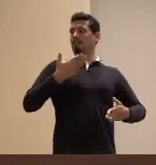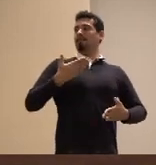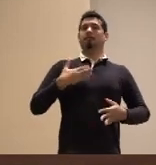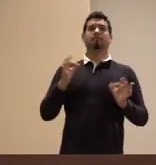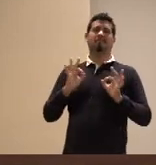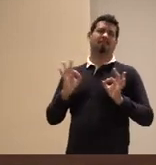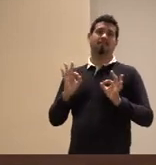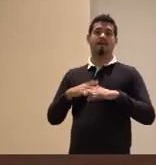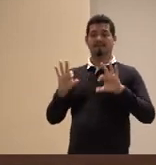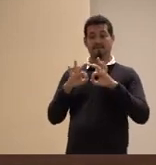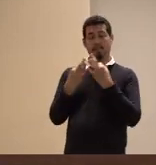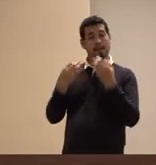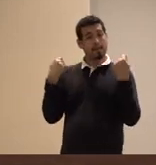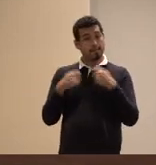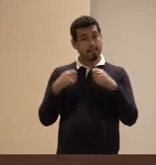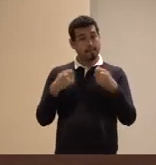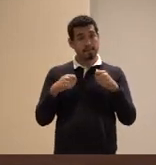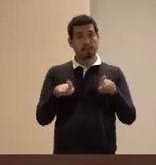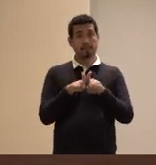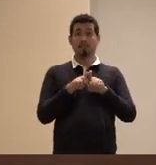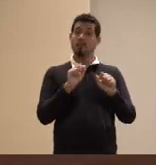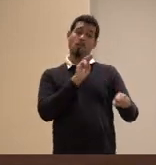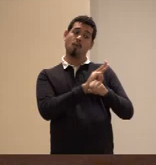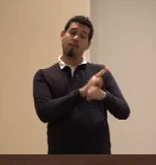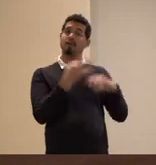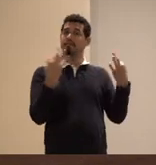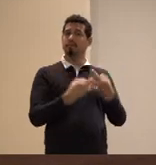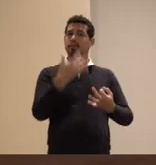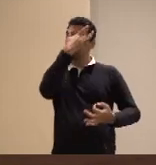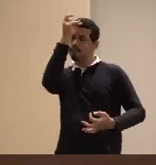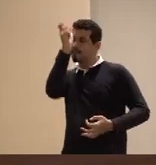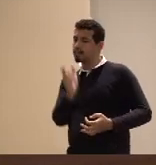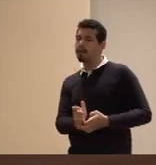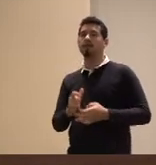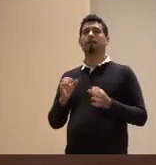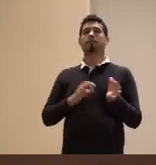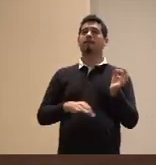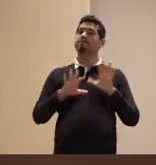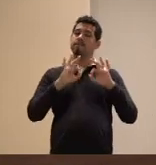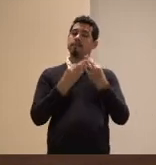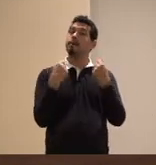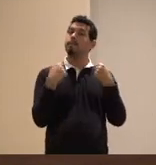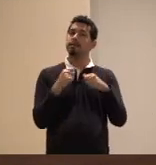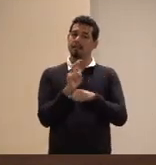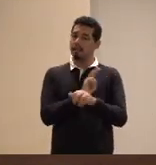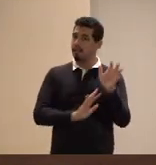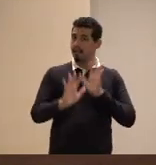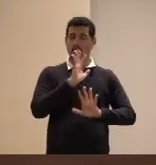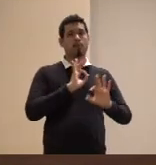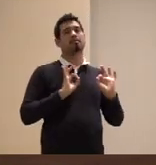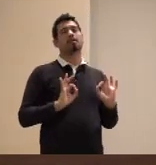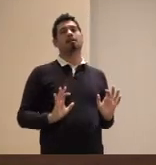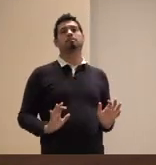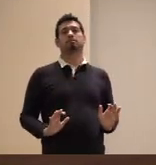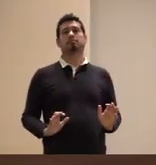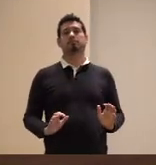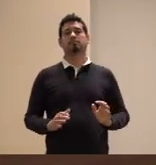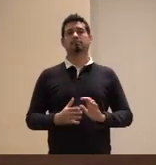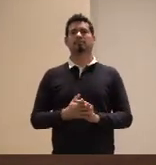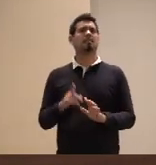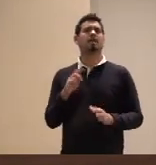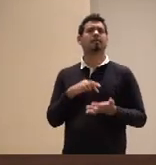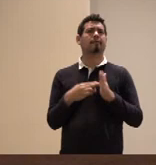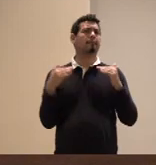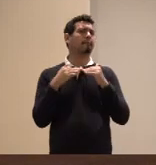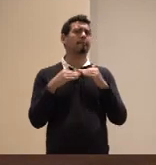A família precisa do autocuidado das pessoas da família, precisa do ambiente favorável. E não